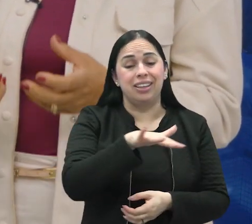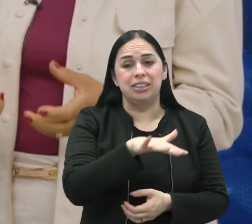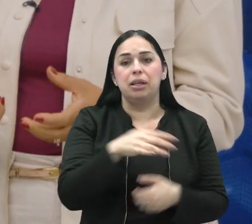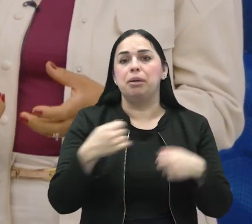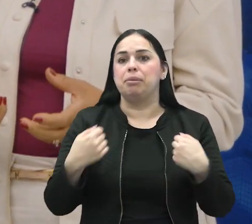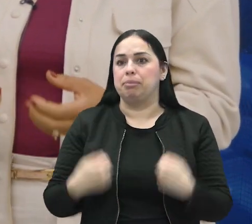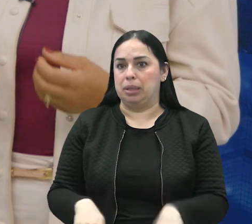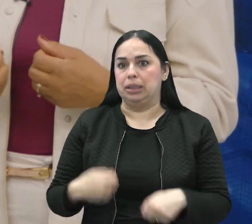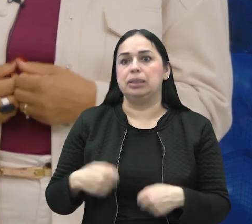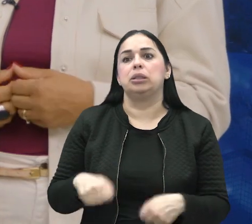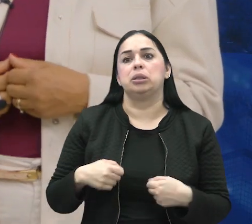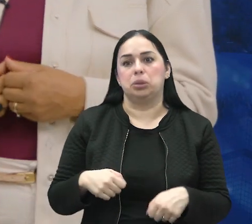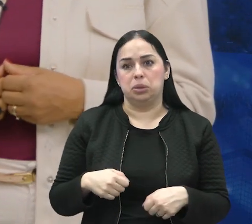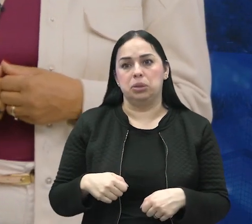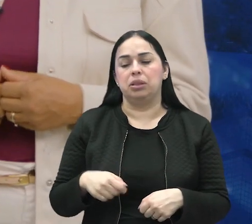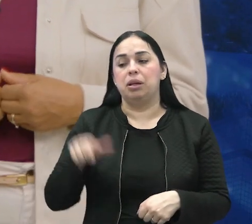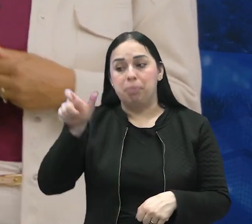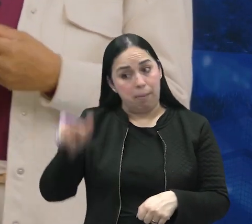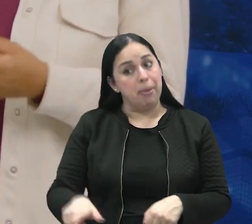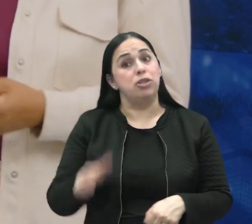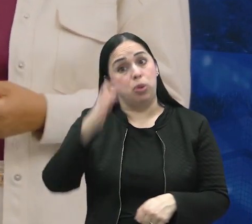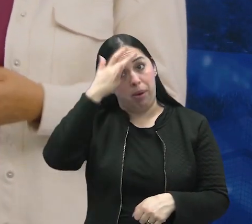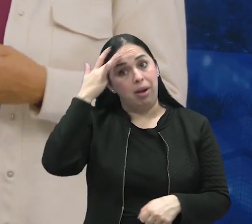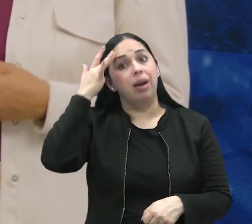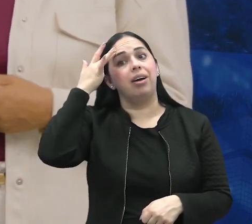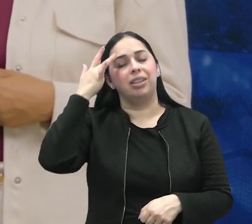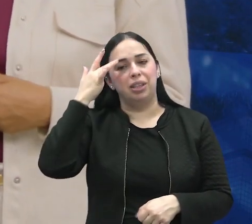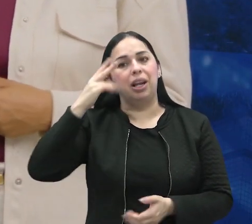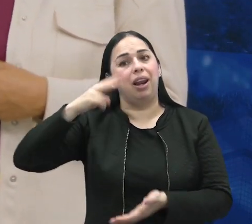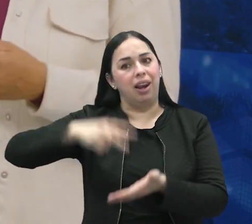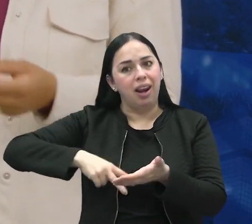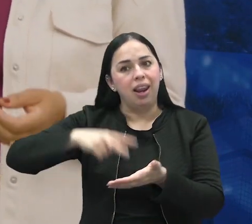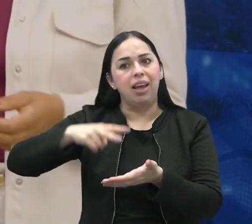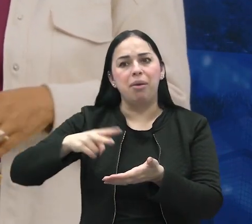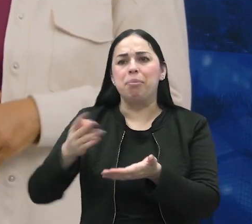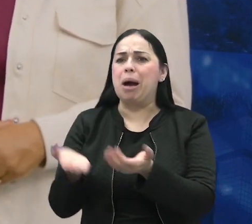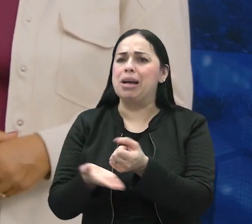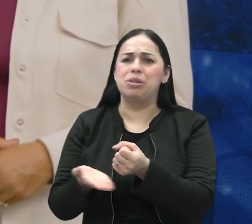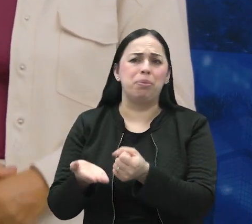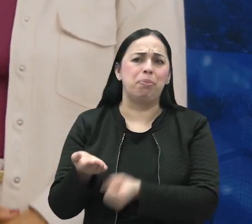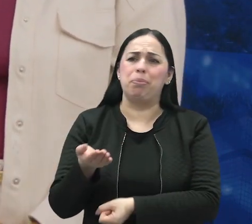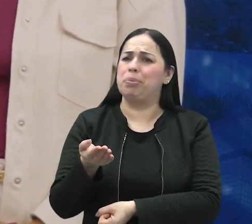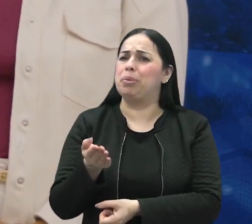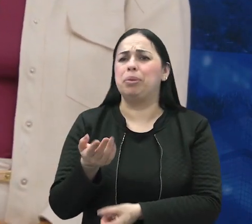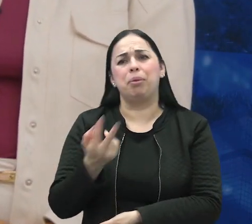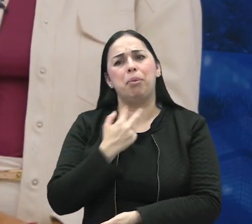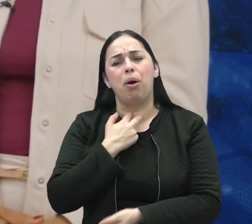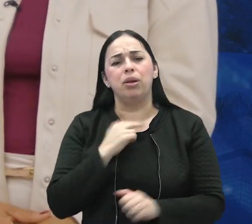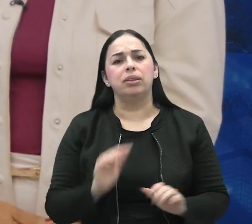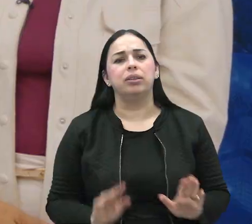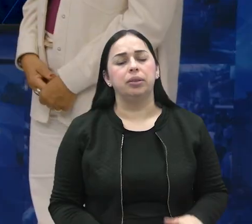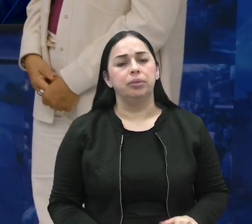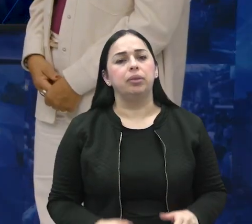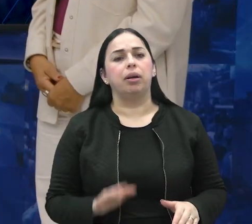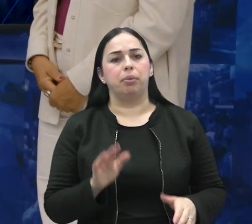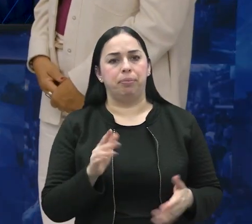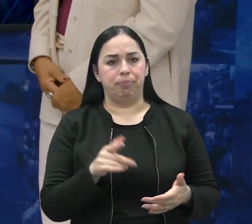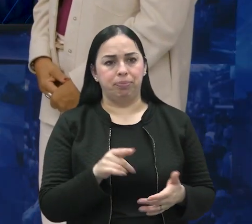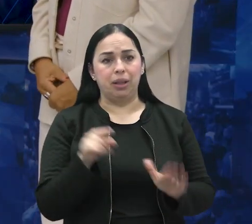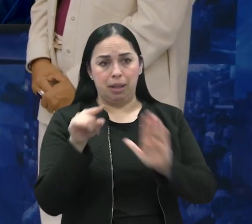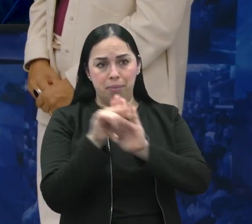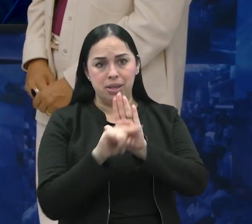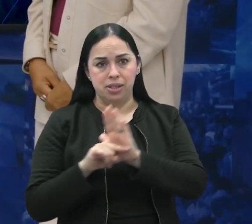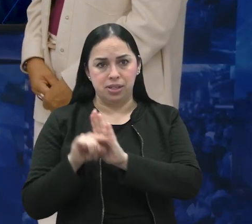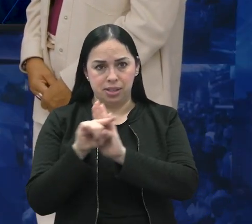universo letrado exige também um leitor que saiba para além de ler e escrever um bilhete simples. Justamente,